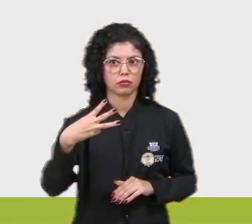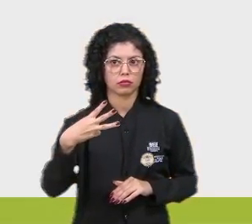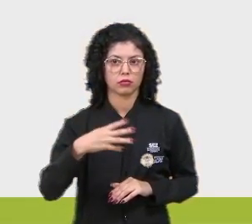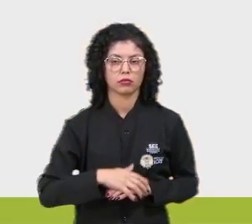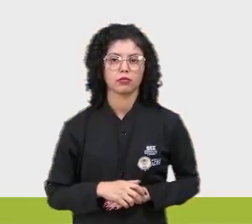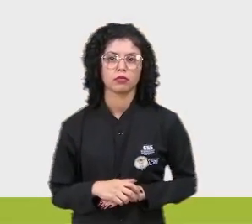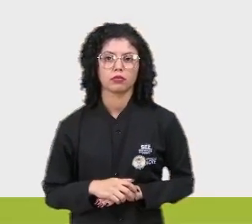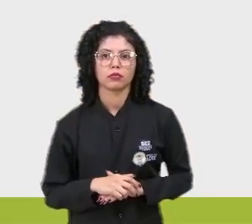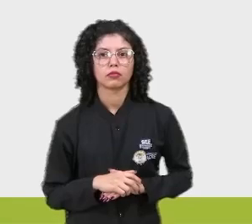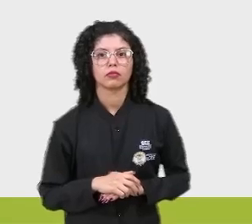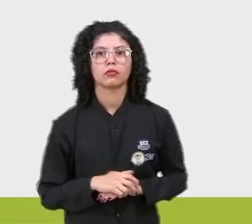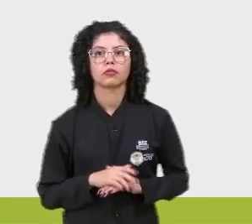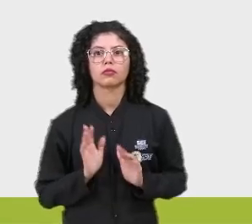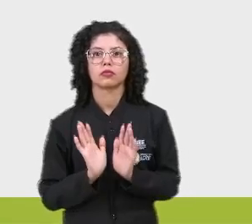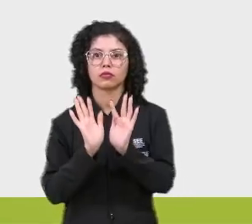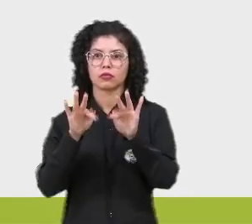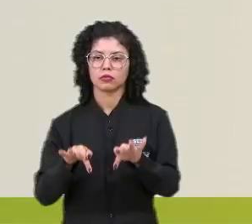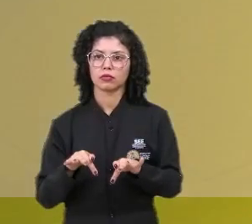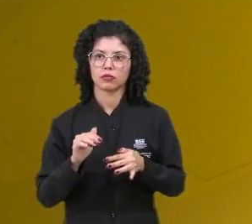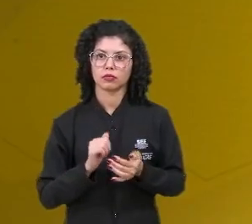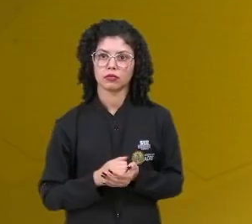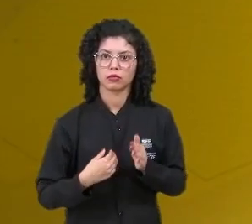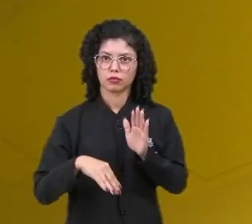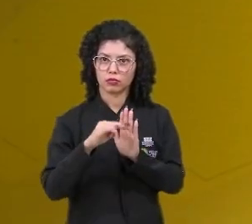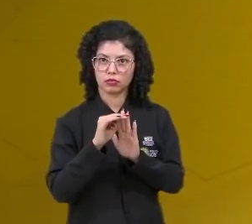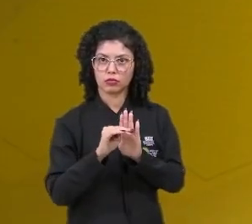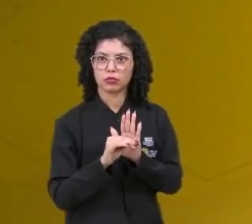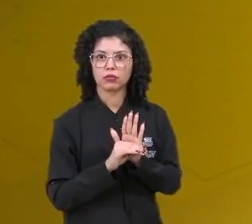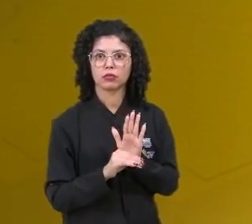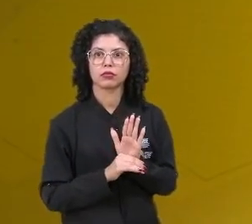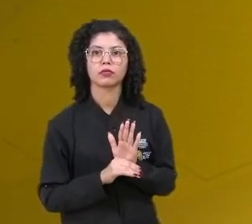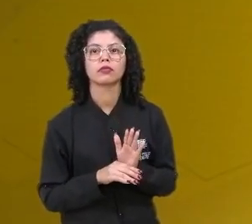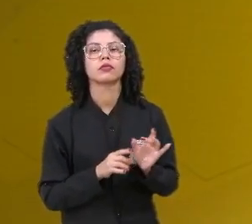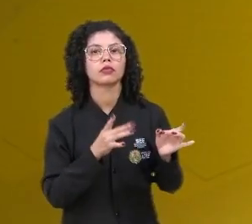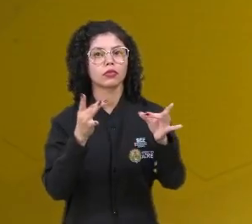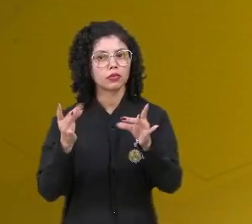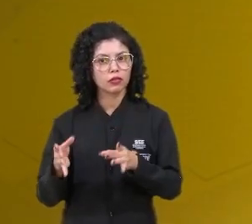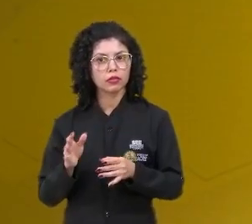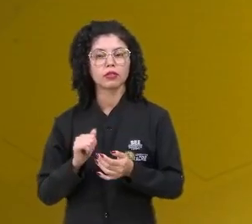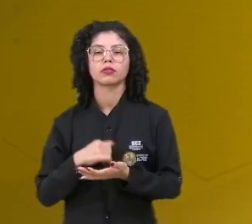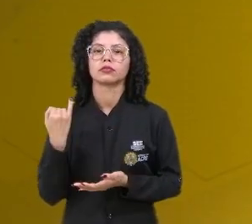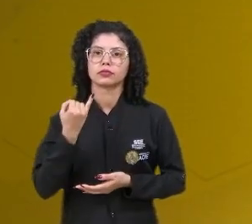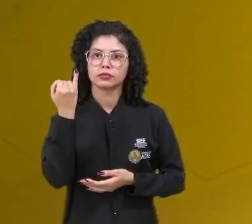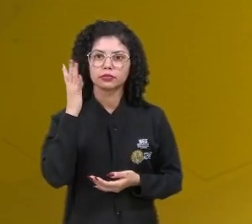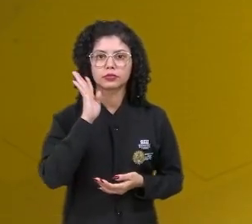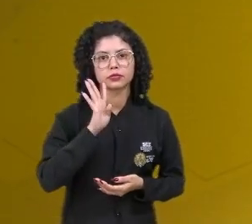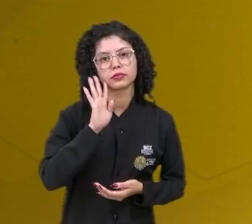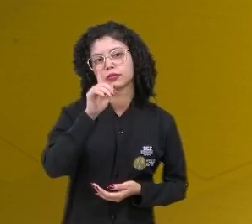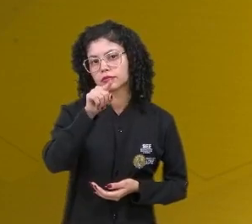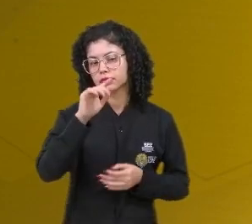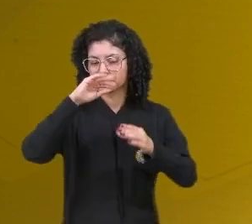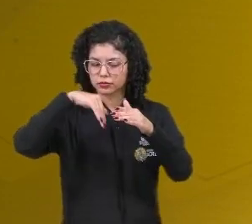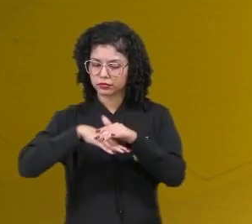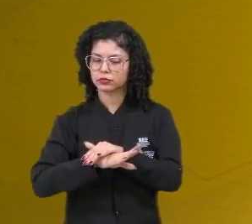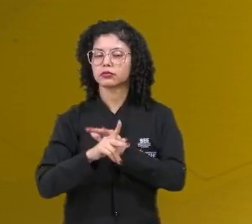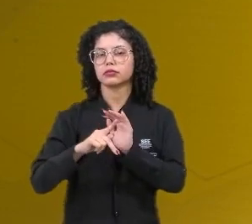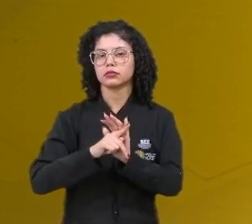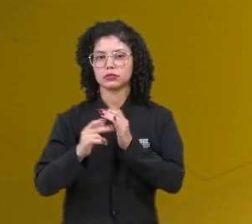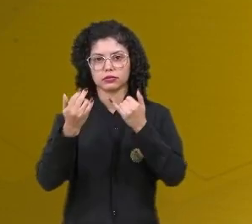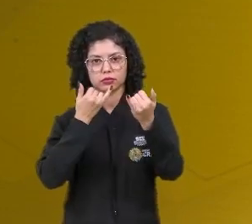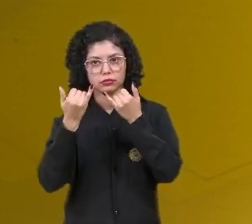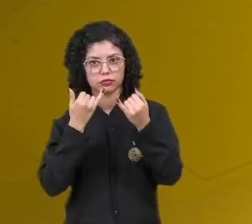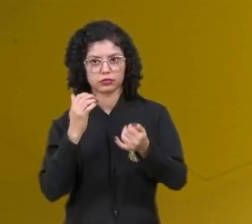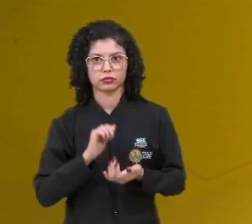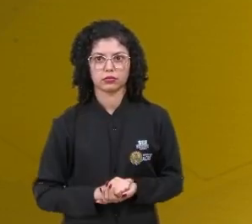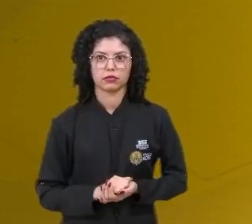sp3. No final, eu vou dar aí uma dica bem importante, bem interessante para você guardar e